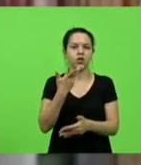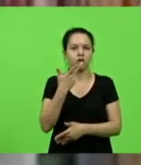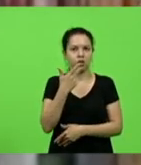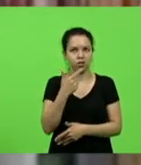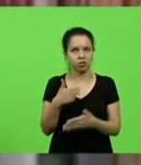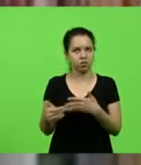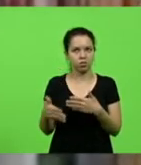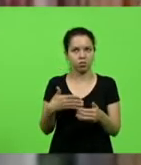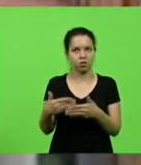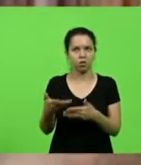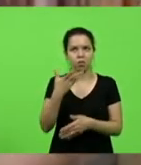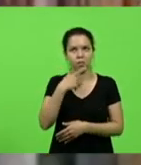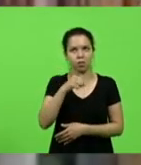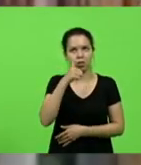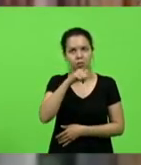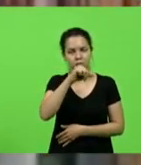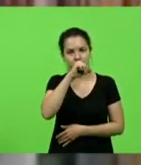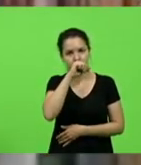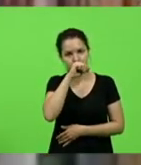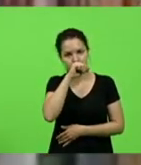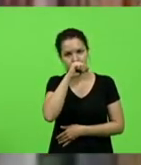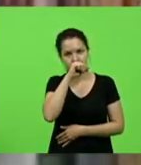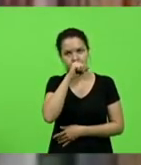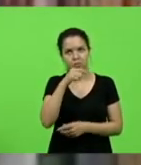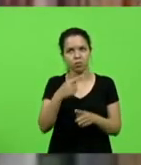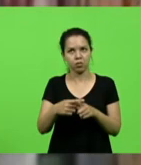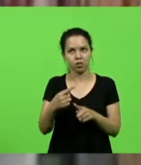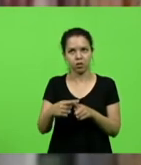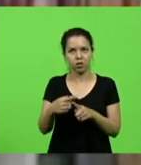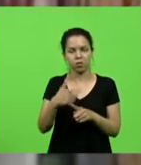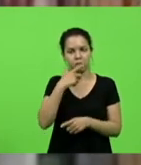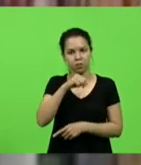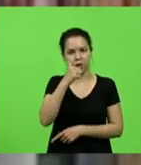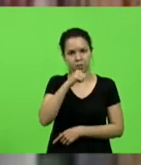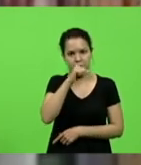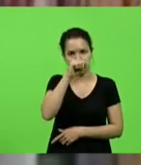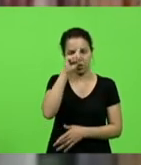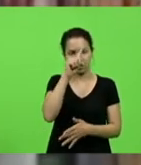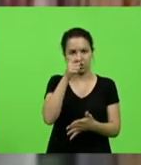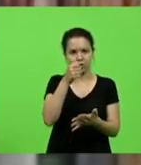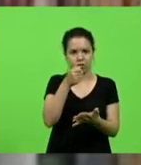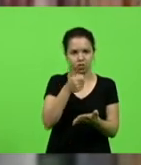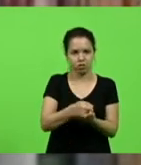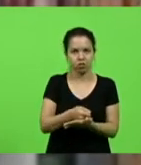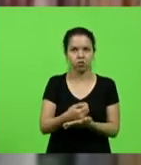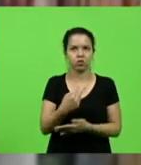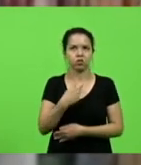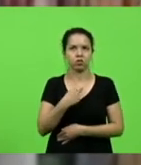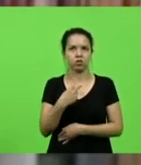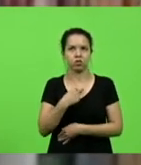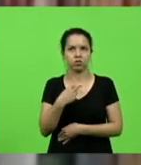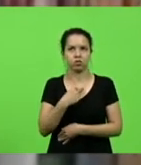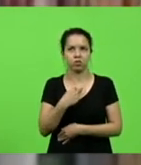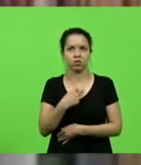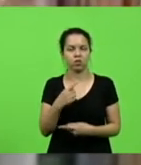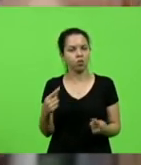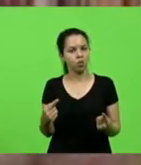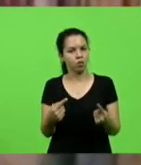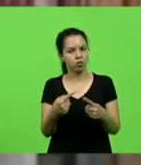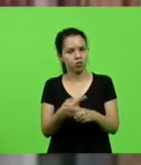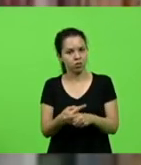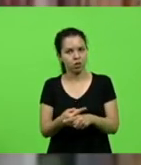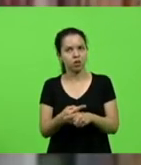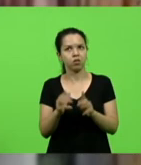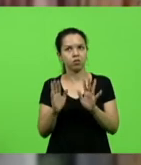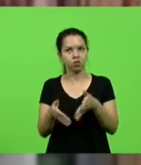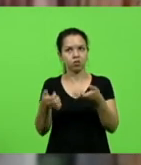pais, e que nós não podemos permitir que os pais decidam as coisas, a revelia do Estado. É justamente o contrário, como foi muito bem pontuado